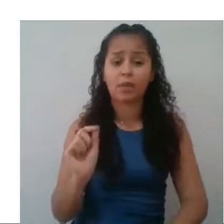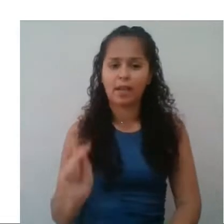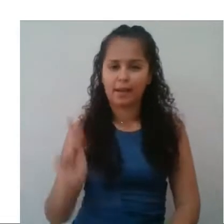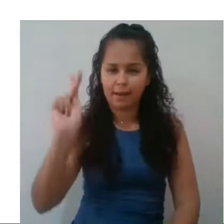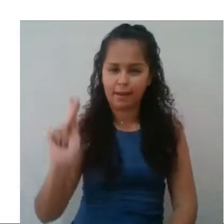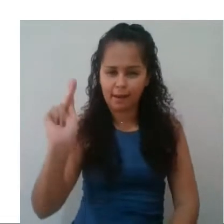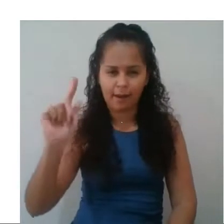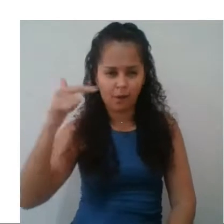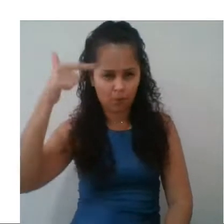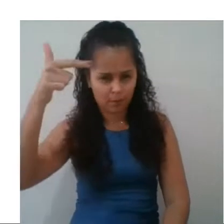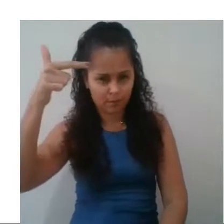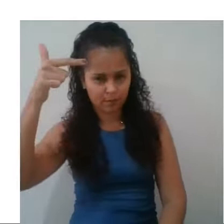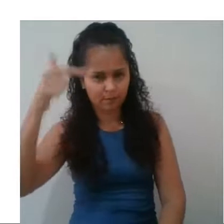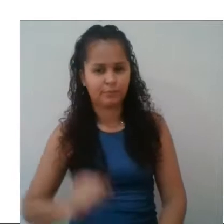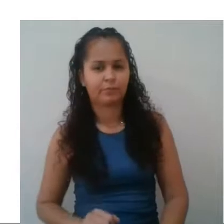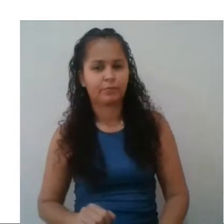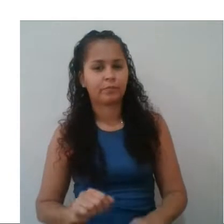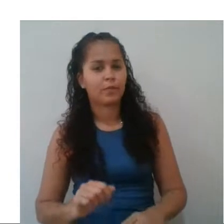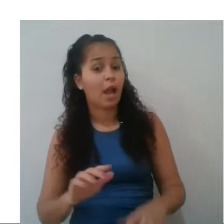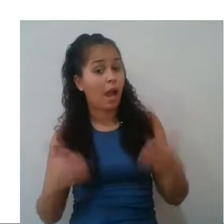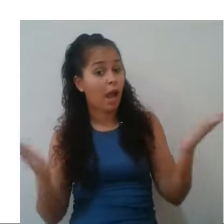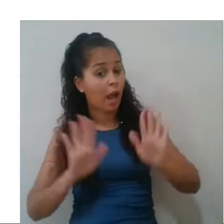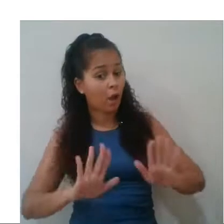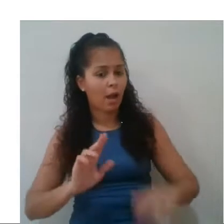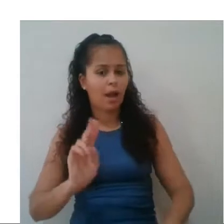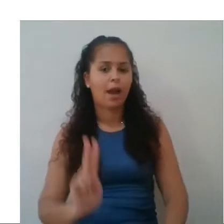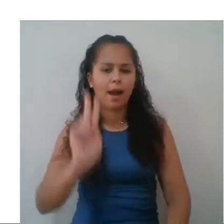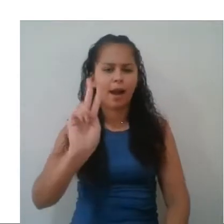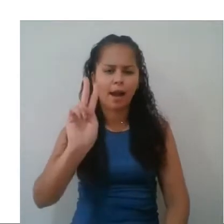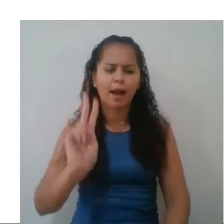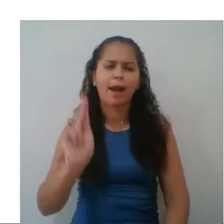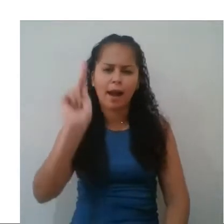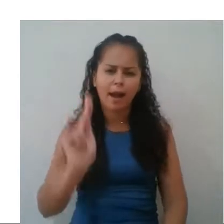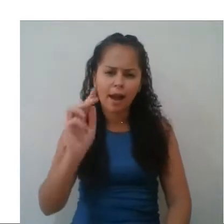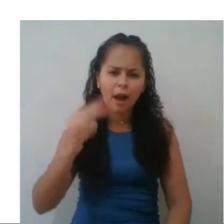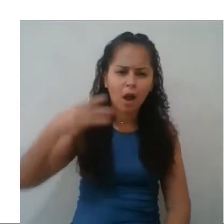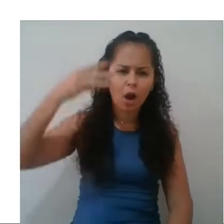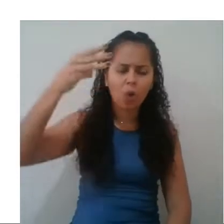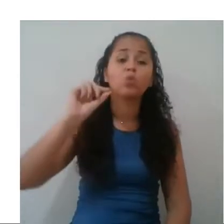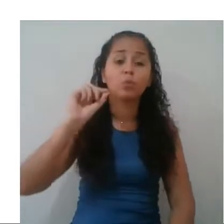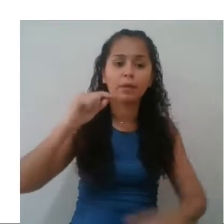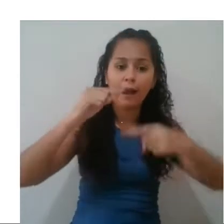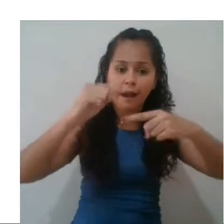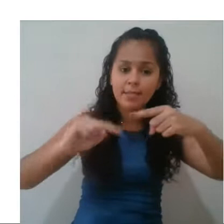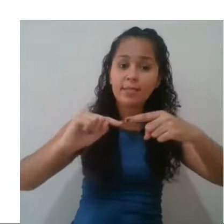quadrado. E K ao cubo, ou K elevado a 3, é a razão entre os